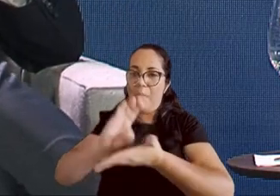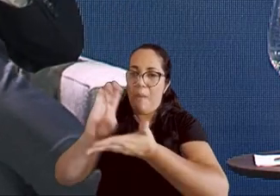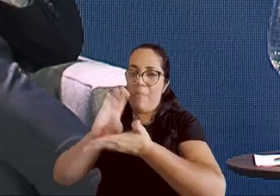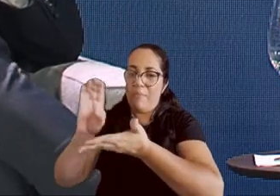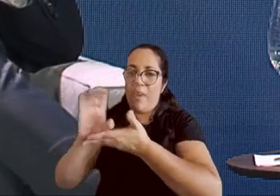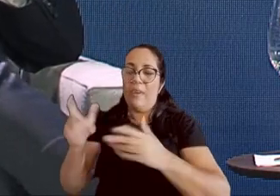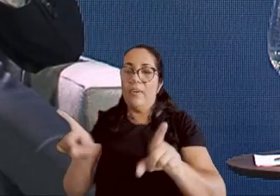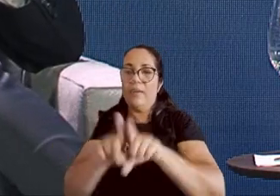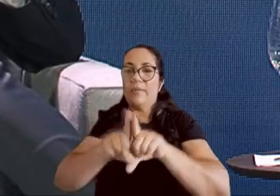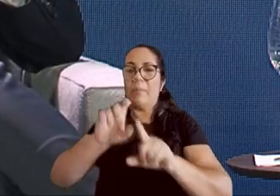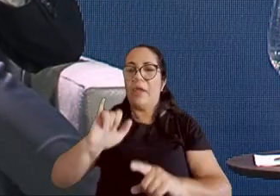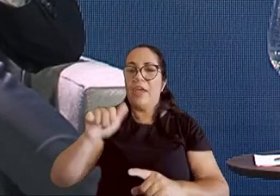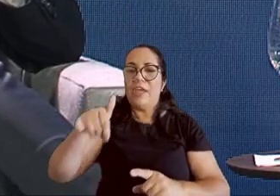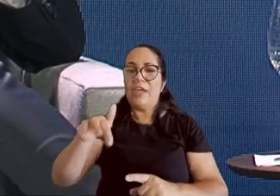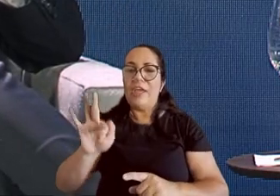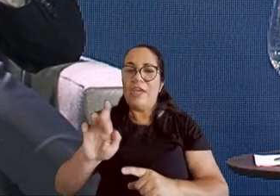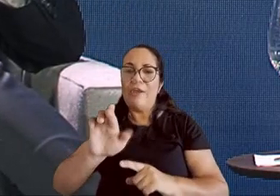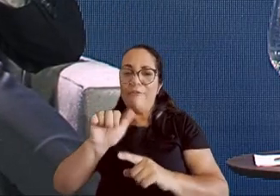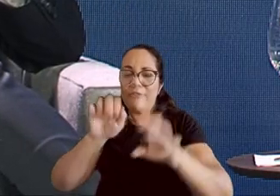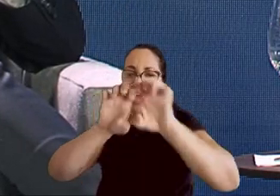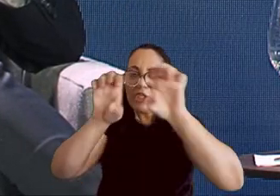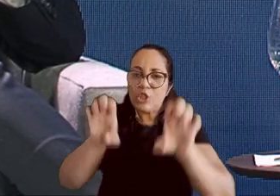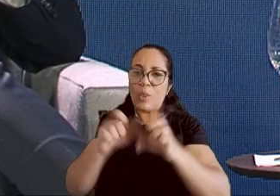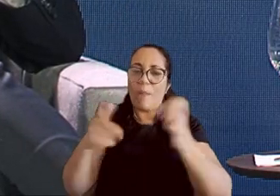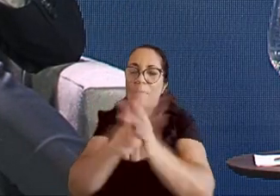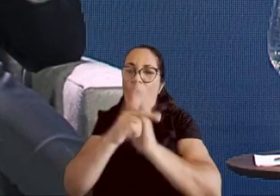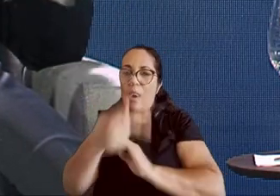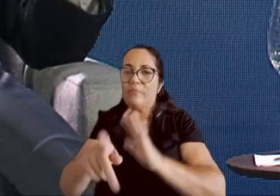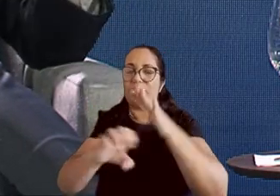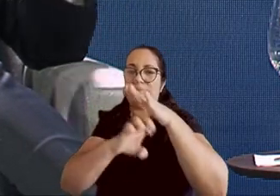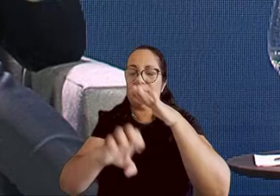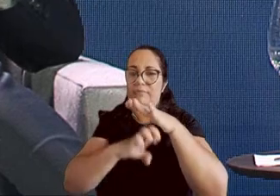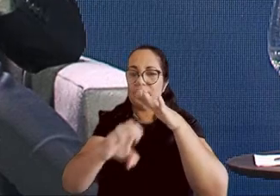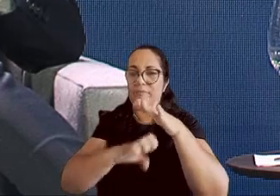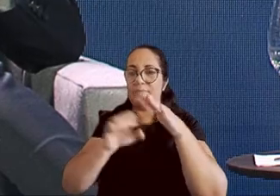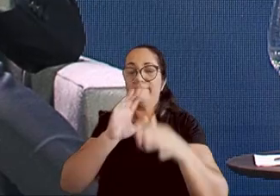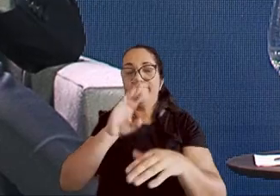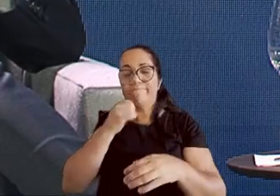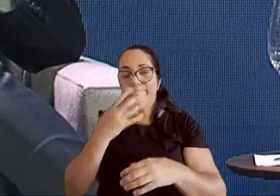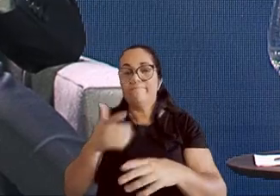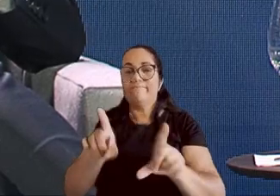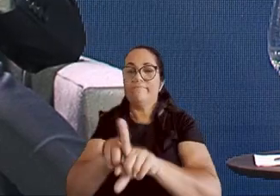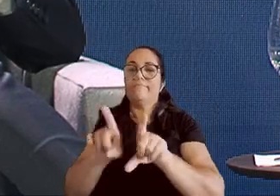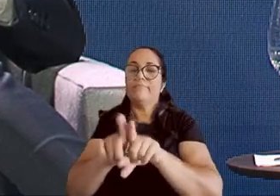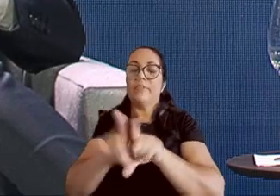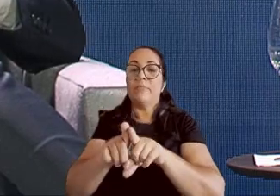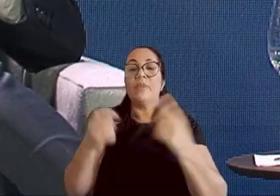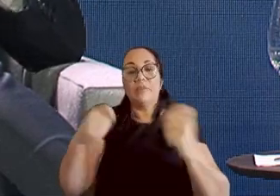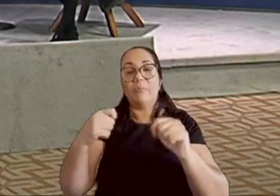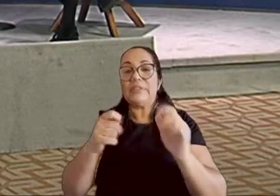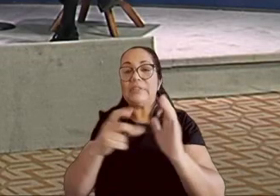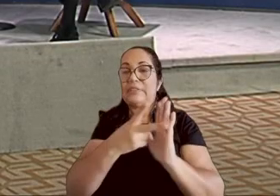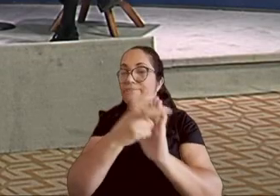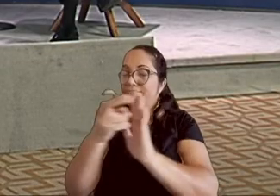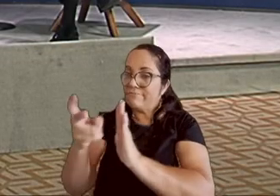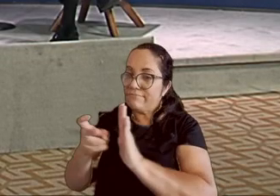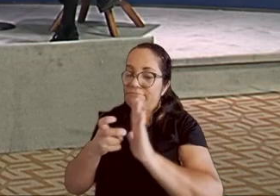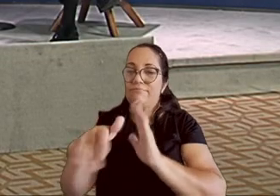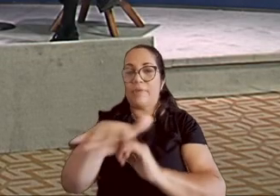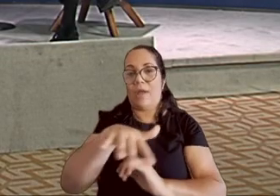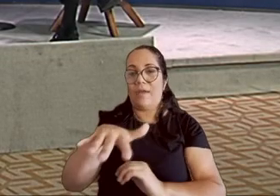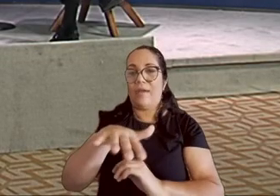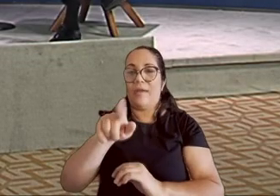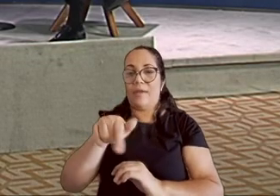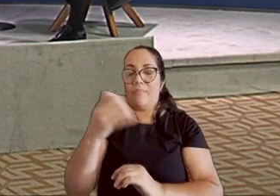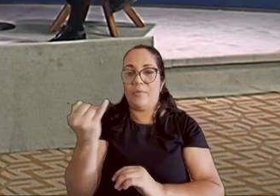mais bolsas de Fundações ou institucionais globais né Você tem algum nicho explorado com certeza sabe outro outro tema importante